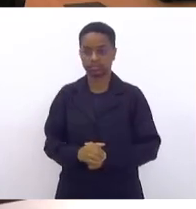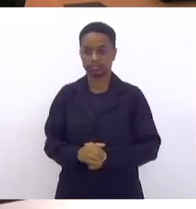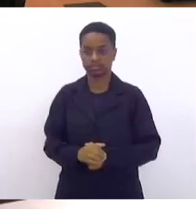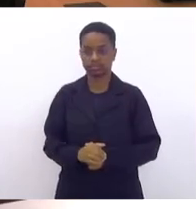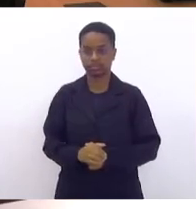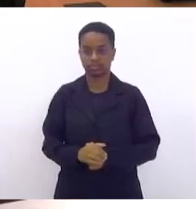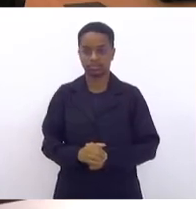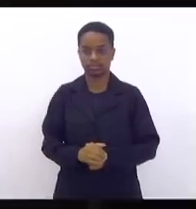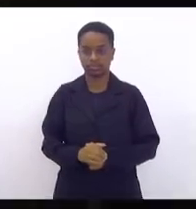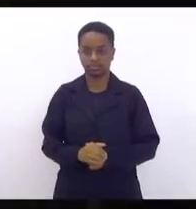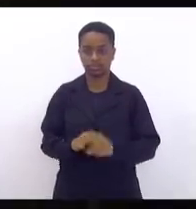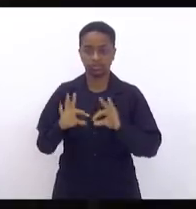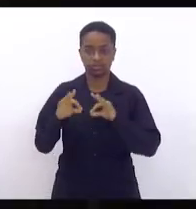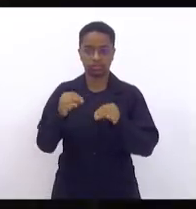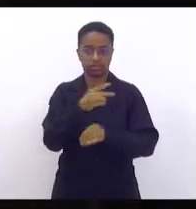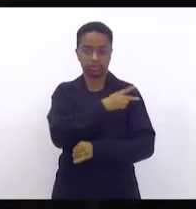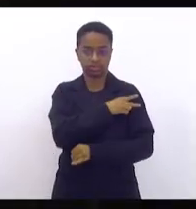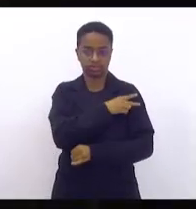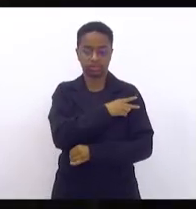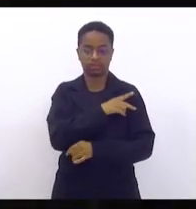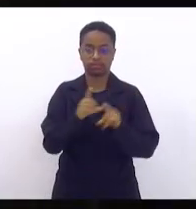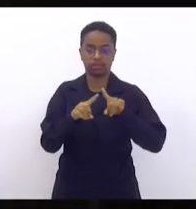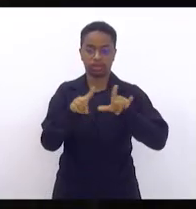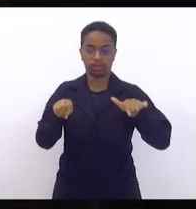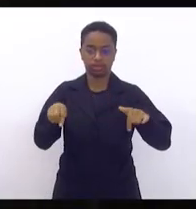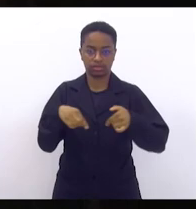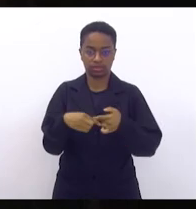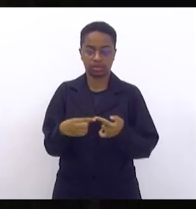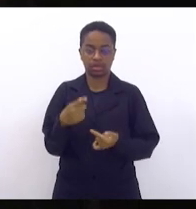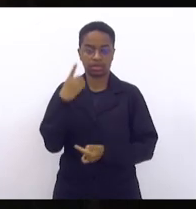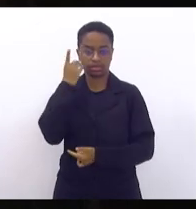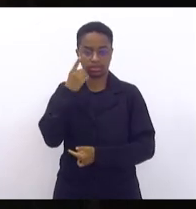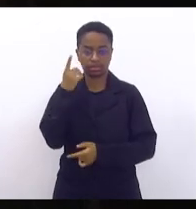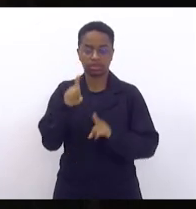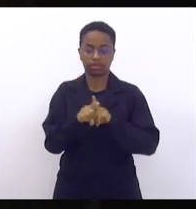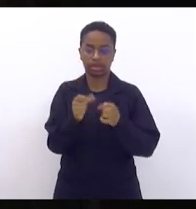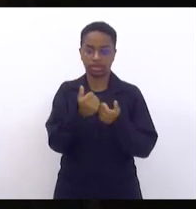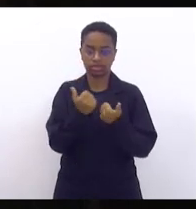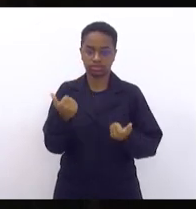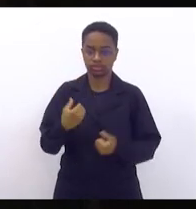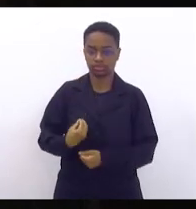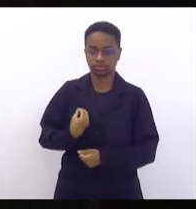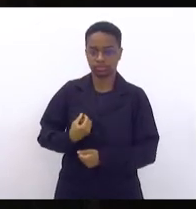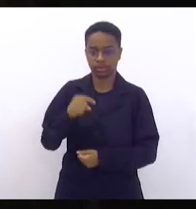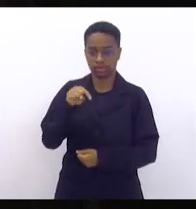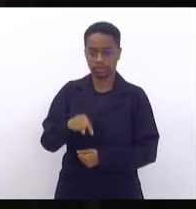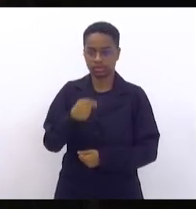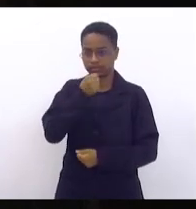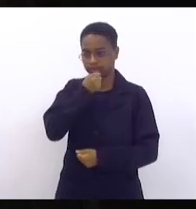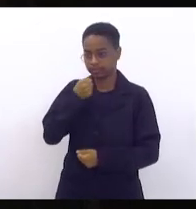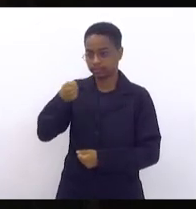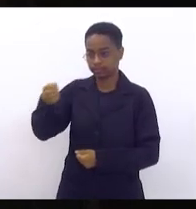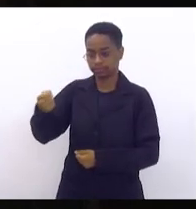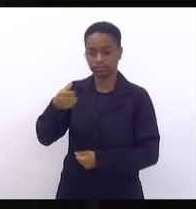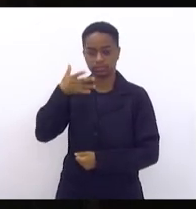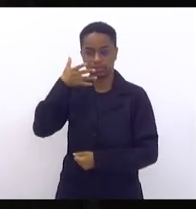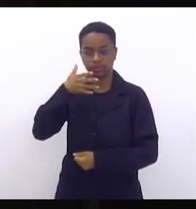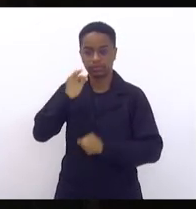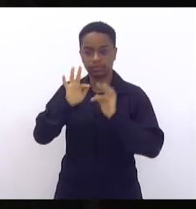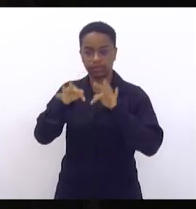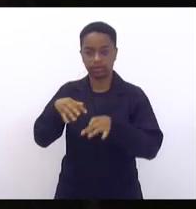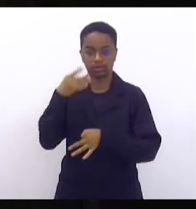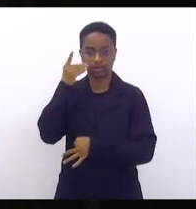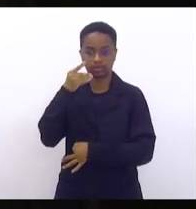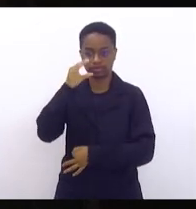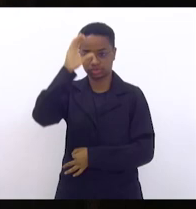também a todos os chefes de gabinetes e assessores que estiveram presentes passo a palavra para as considerações finais